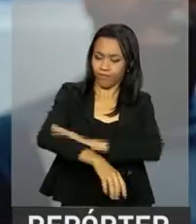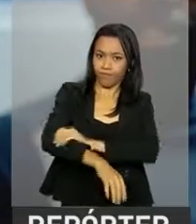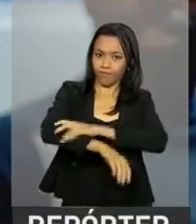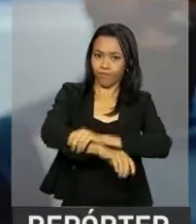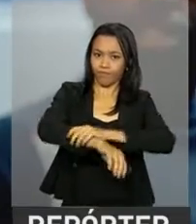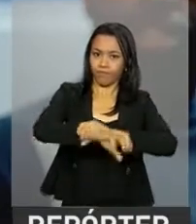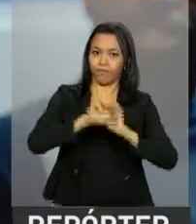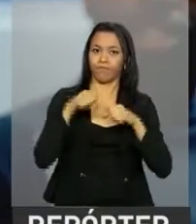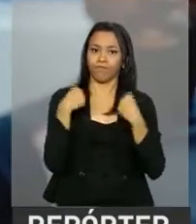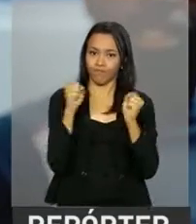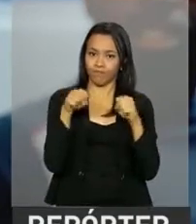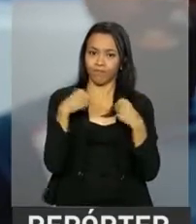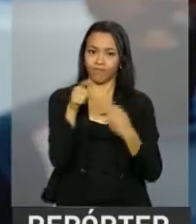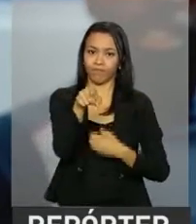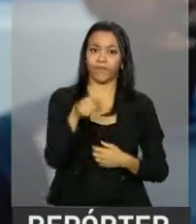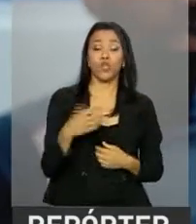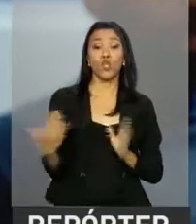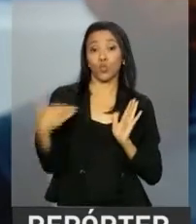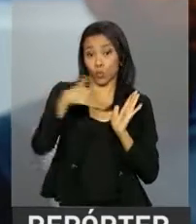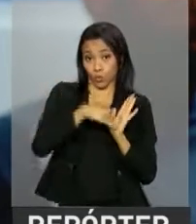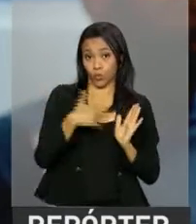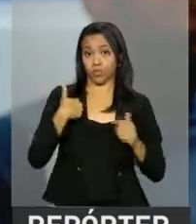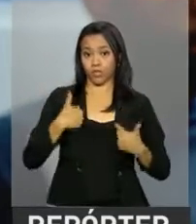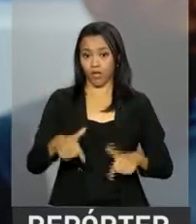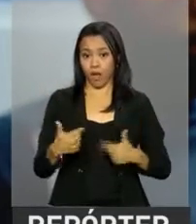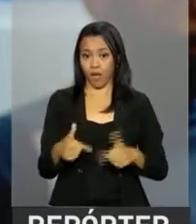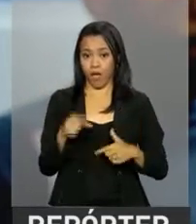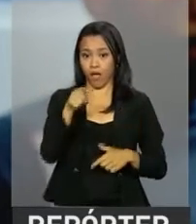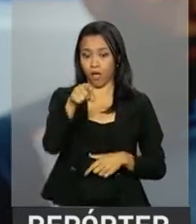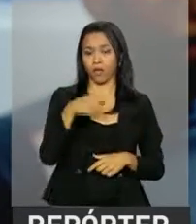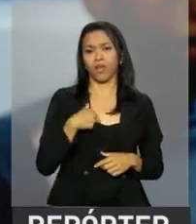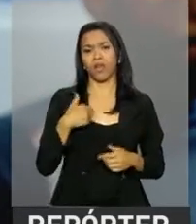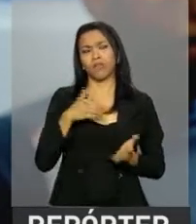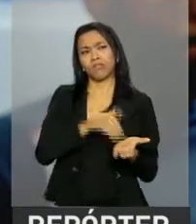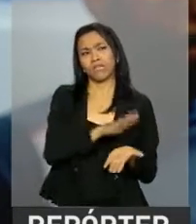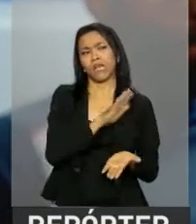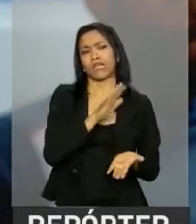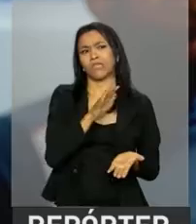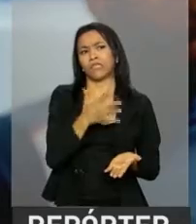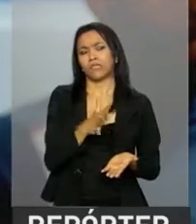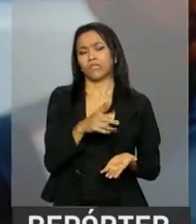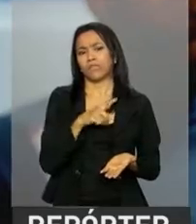meu último emprego que eu tive, eu saí dele tem